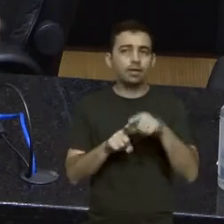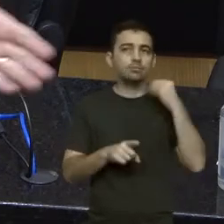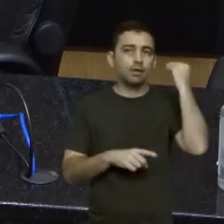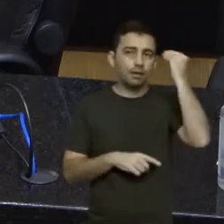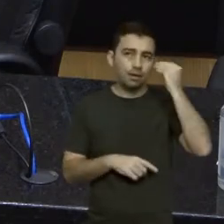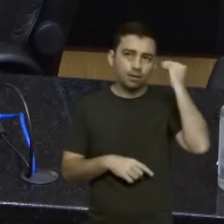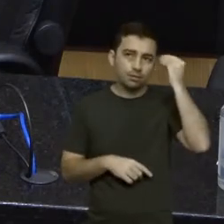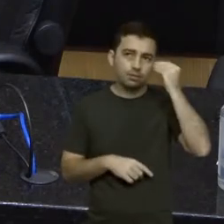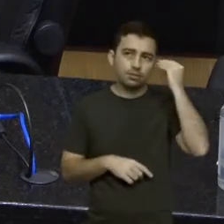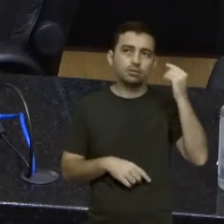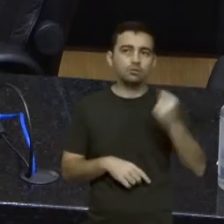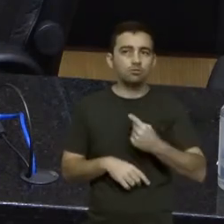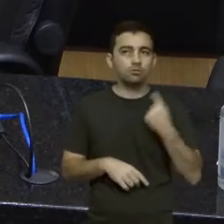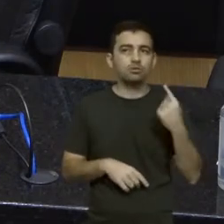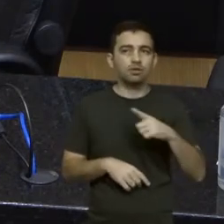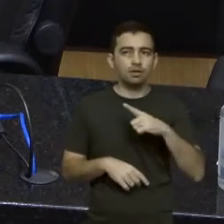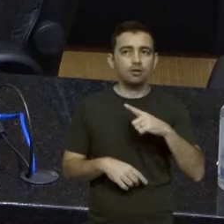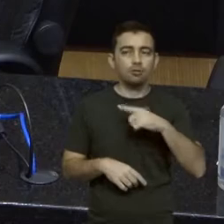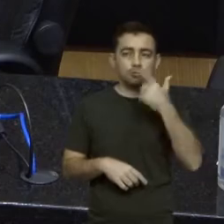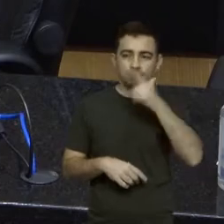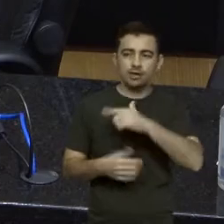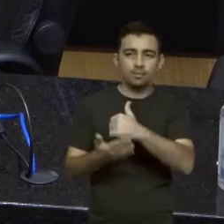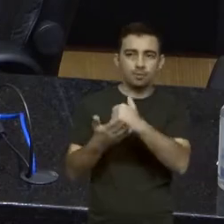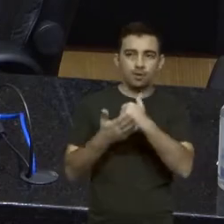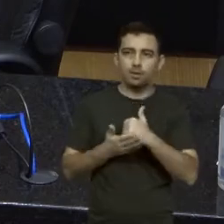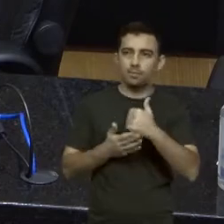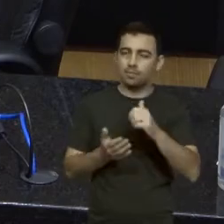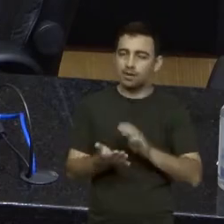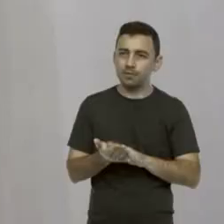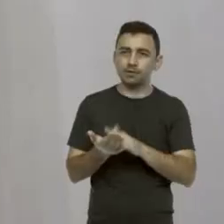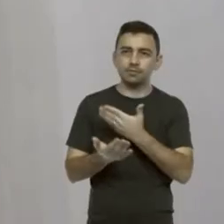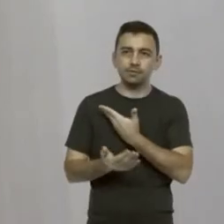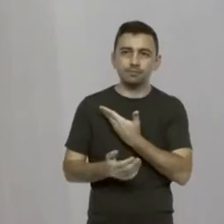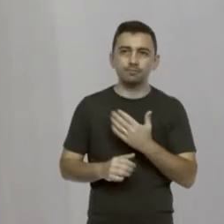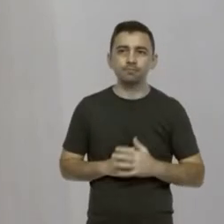nós temos aqui muito a ganhar. Parabéns, amigos. Bem-vindo.